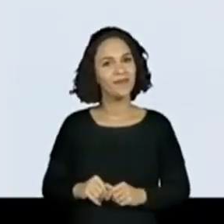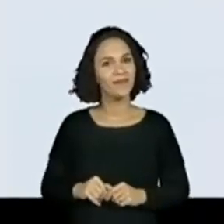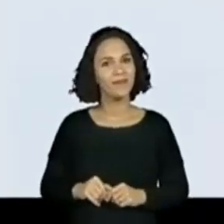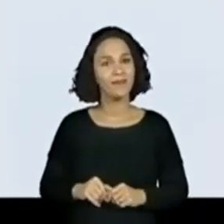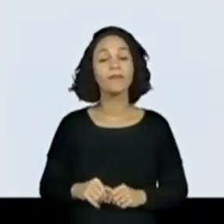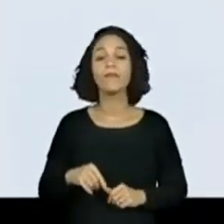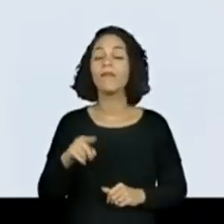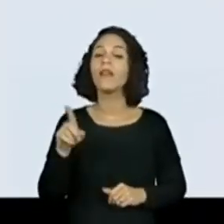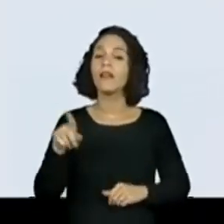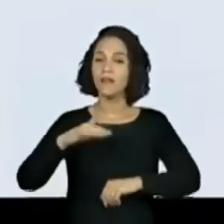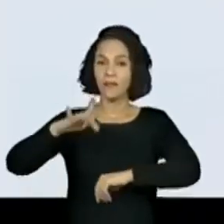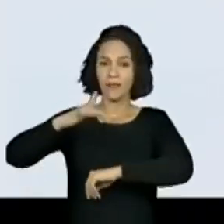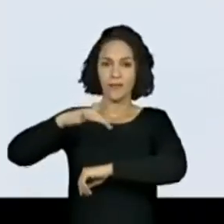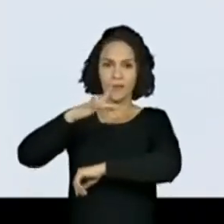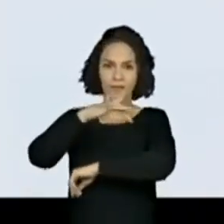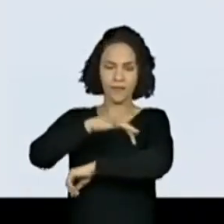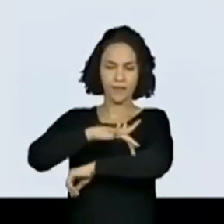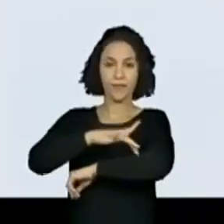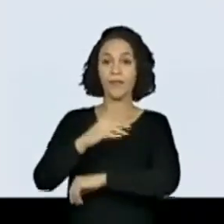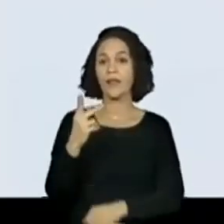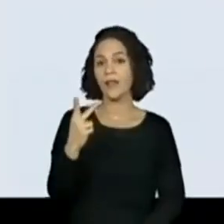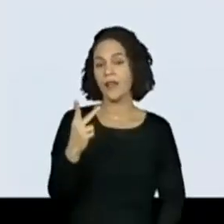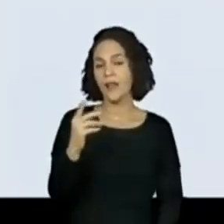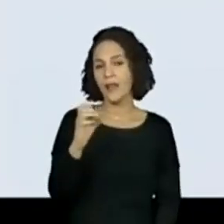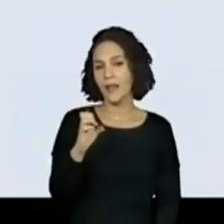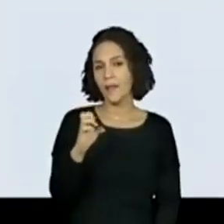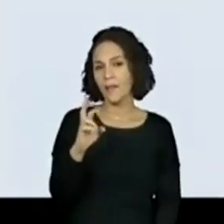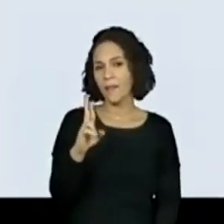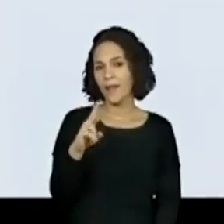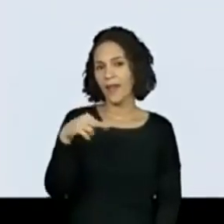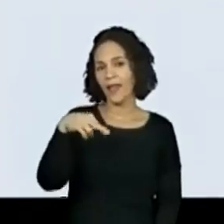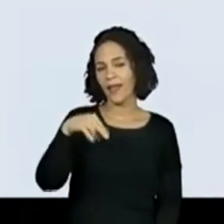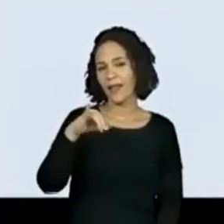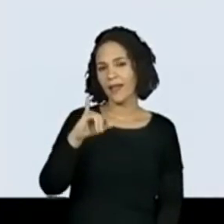um pernilongo, ele é um picador-sugador, disse a Prof. Solange.